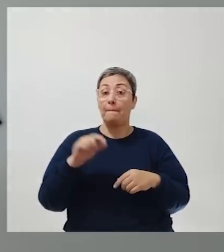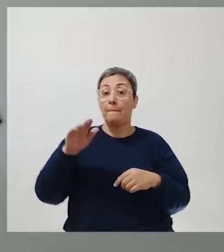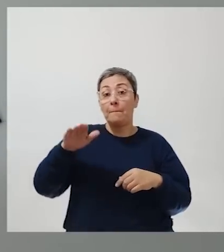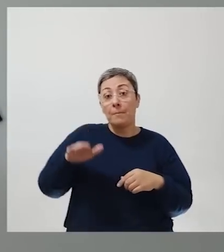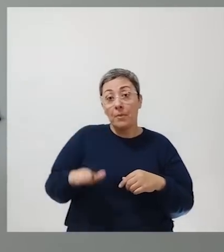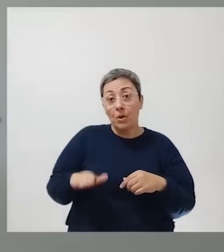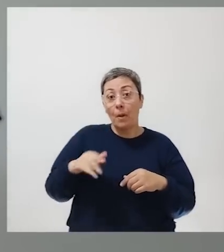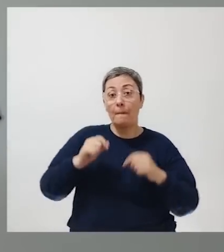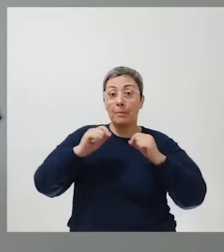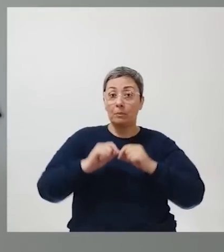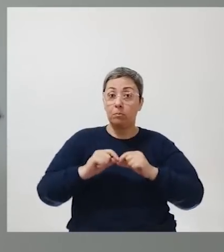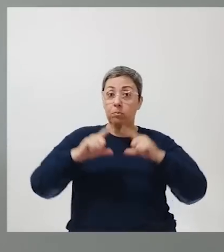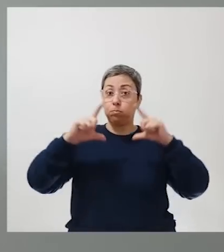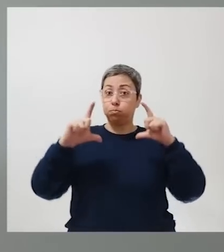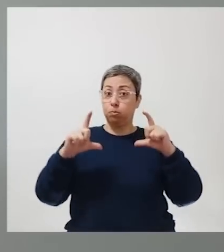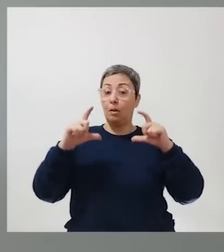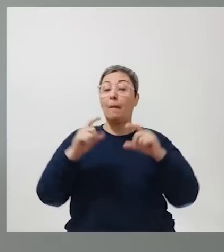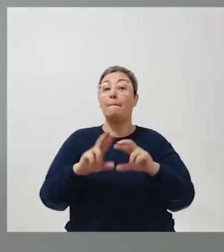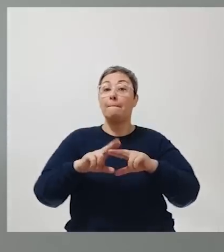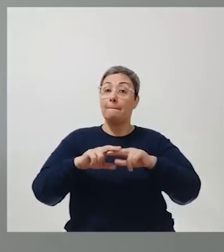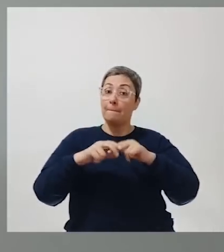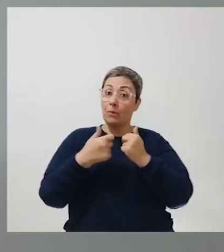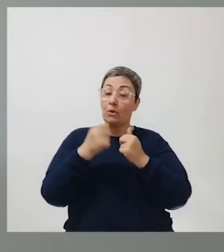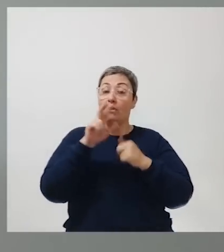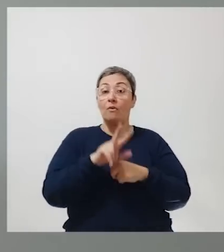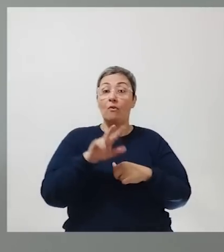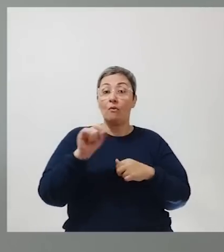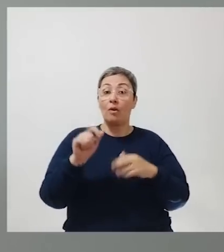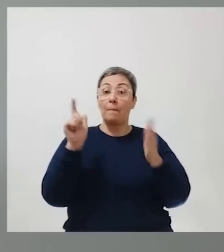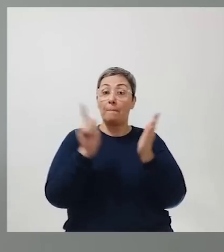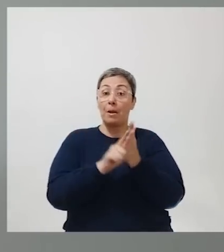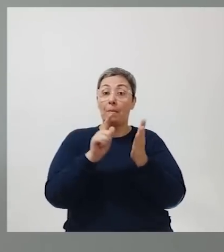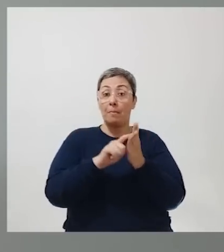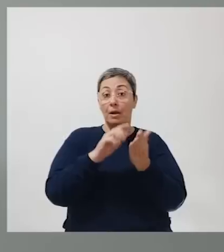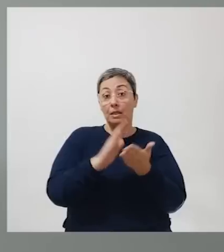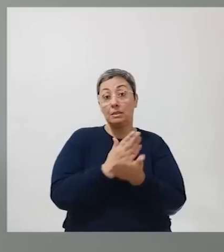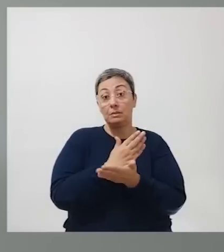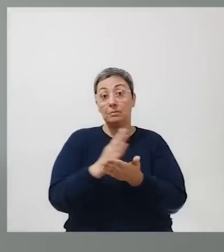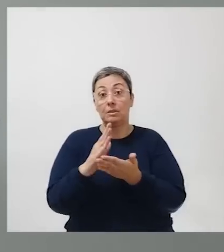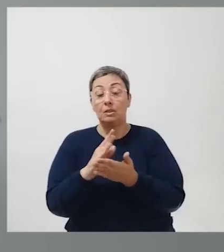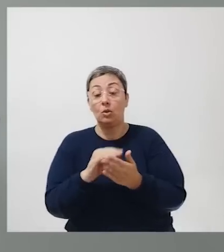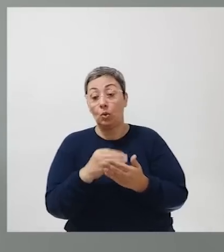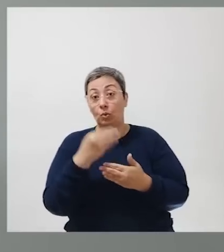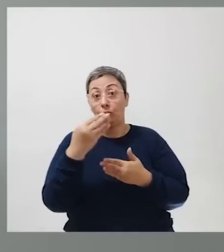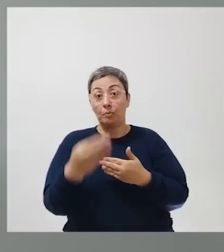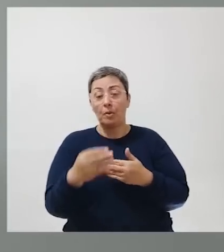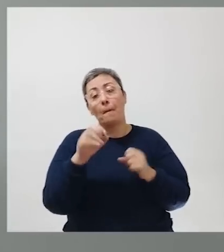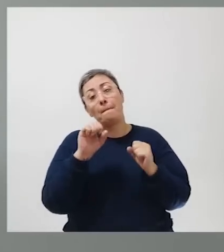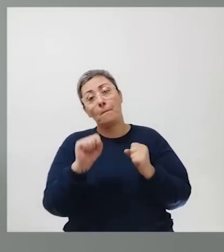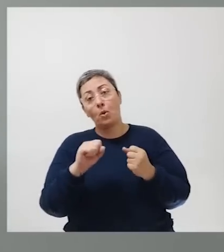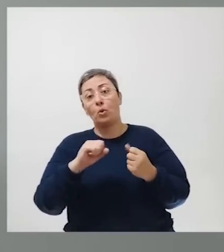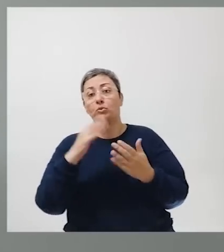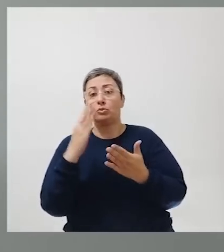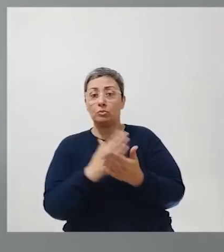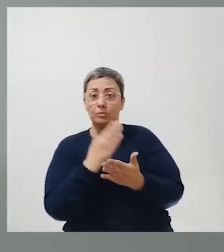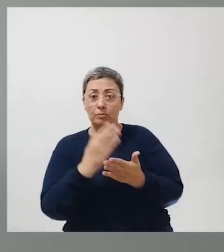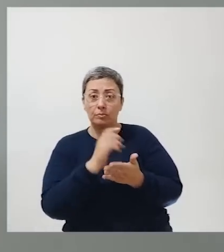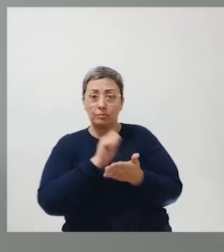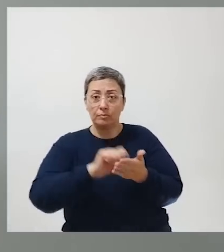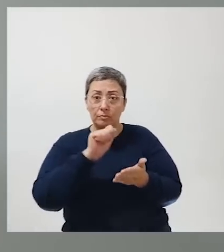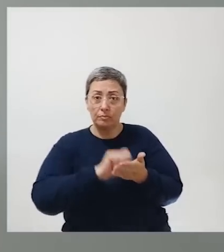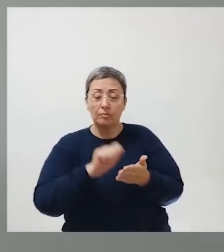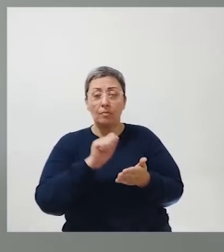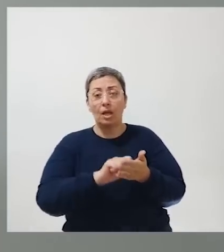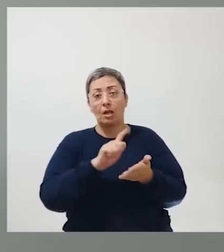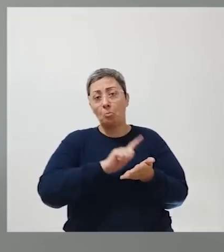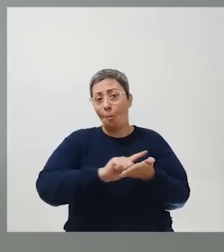criança, maior o espaço? Por isso, nós vamos fazer numa folha separada. Pode ser num caderno, com linhas,